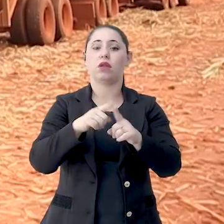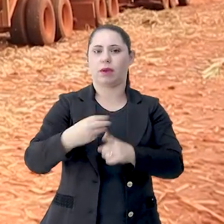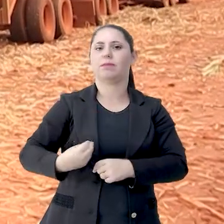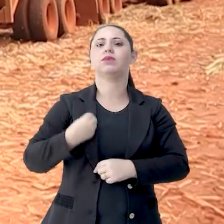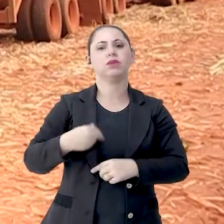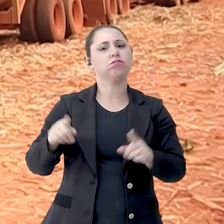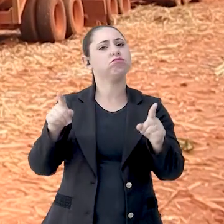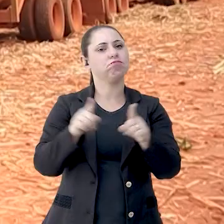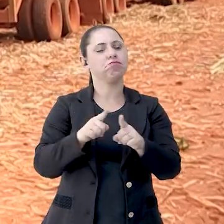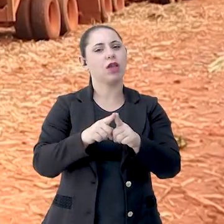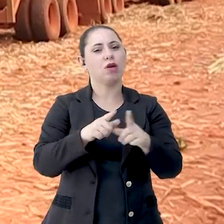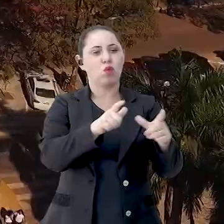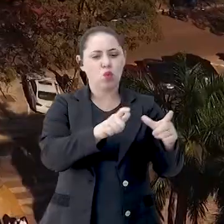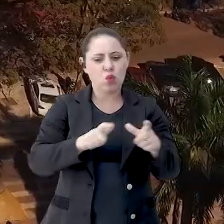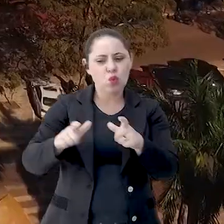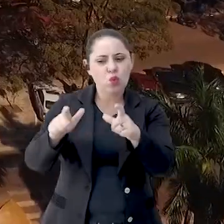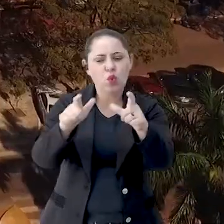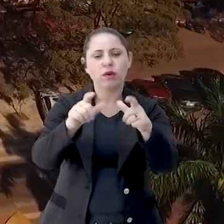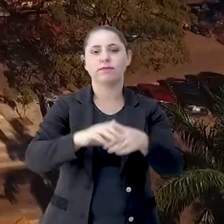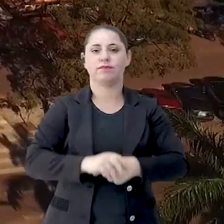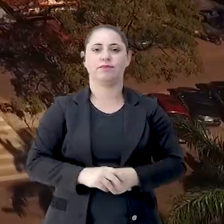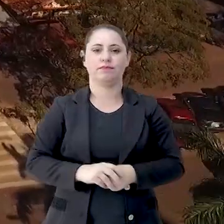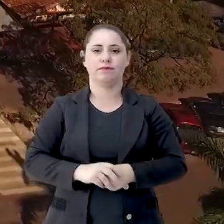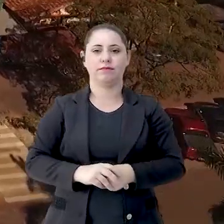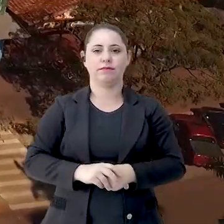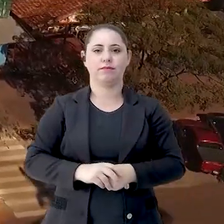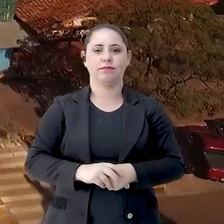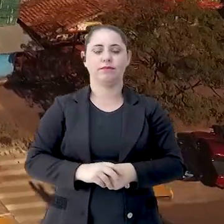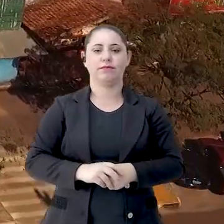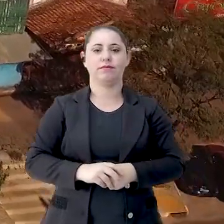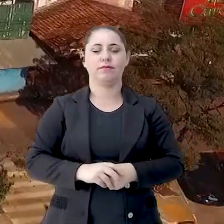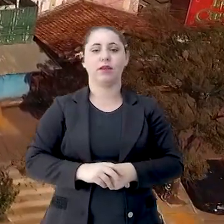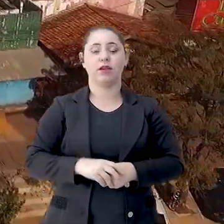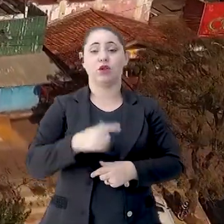dos campos. Em